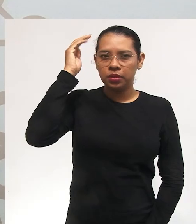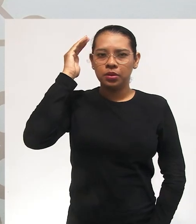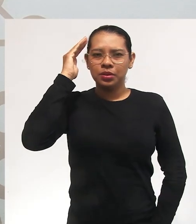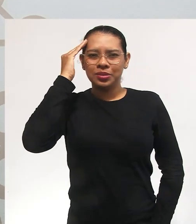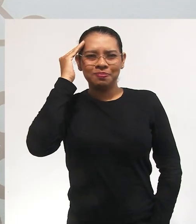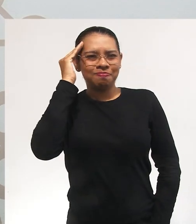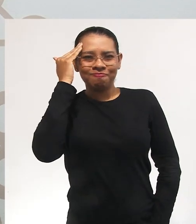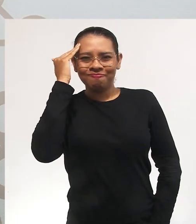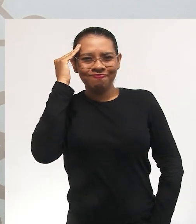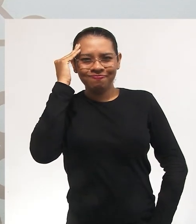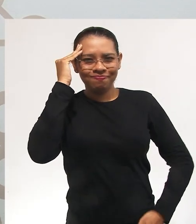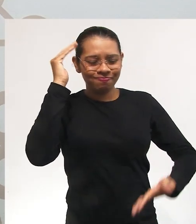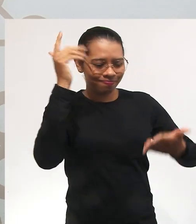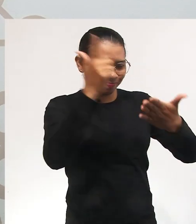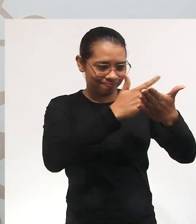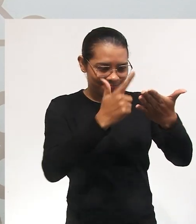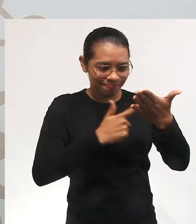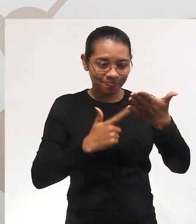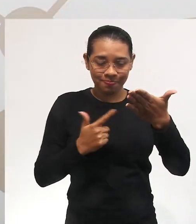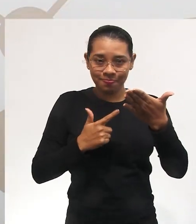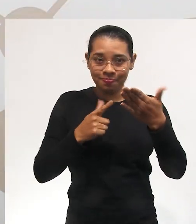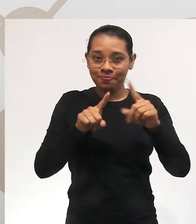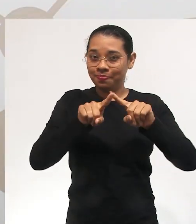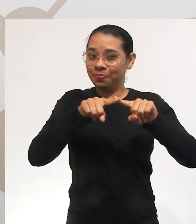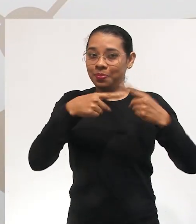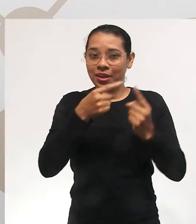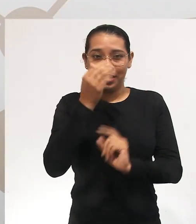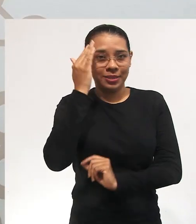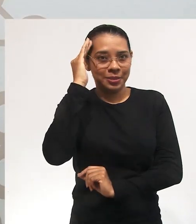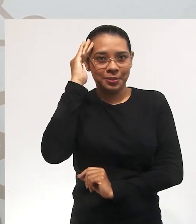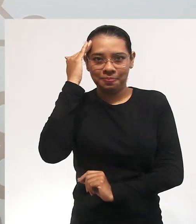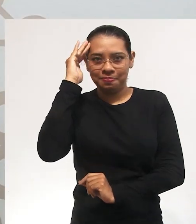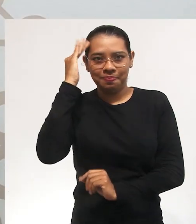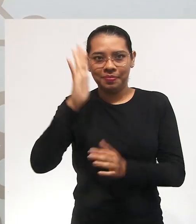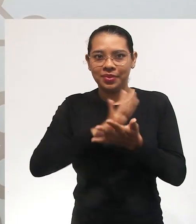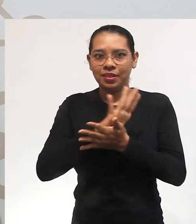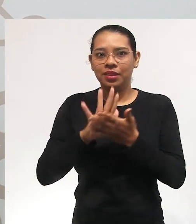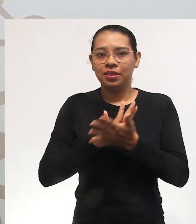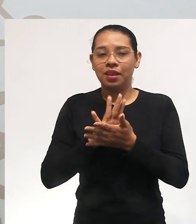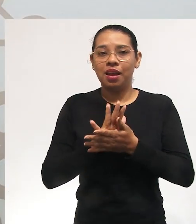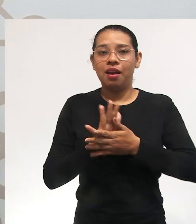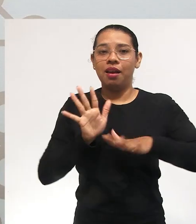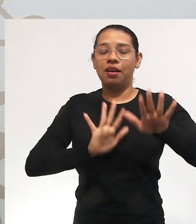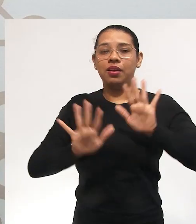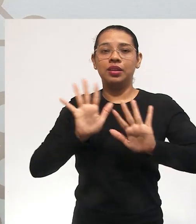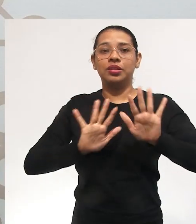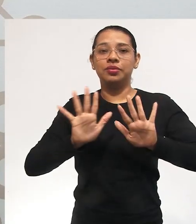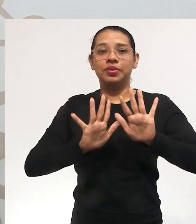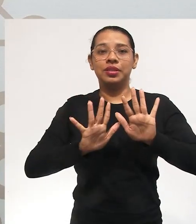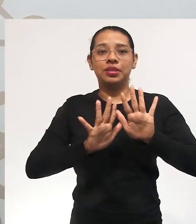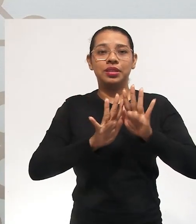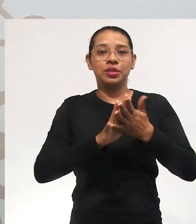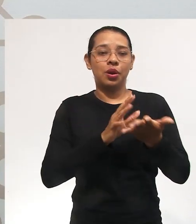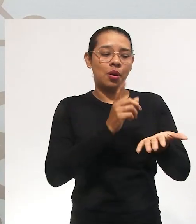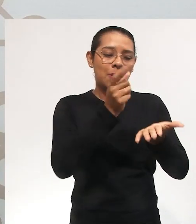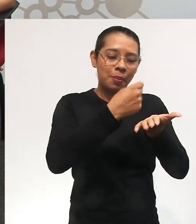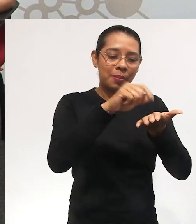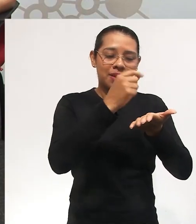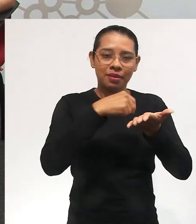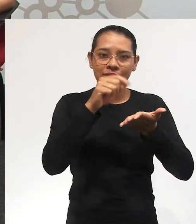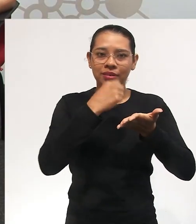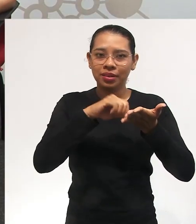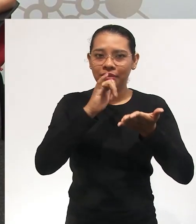compreendiam a ficha de inscrição, eles liam, mas não Sim. compreendiam, então muitas vezes colocavam informações que não eram o que estava sendo Sim.